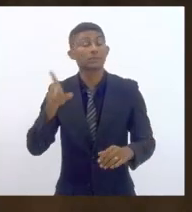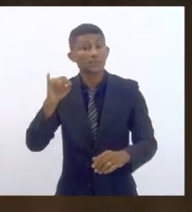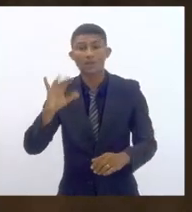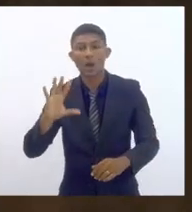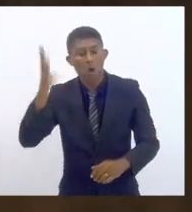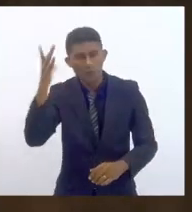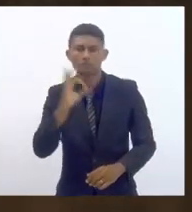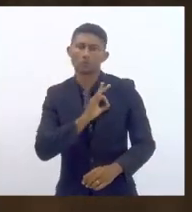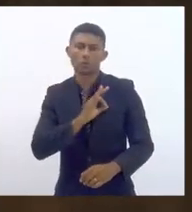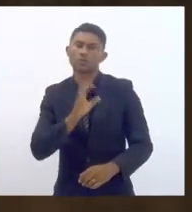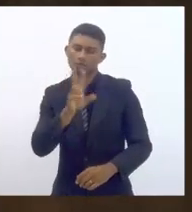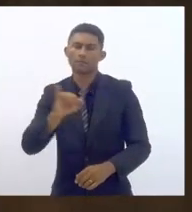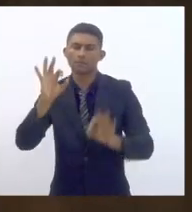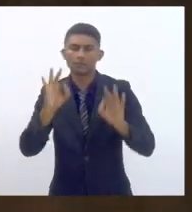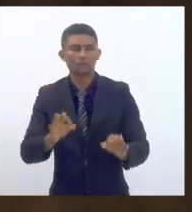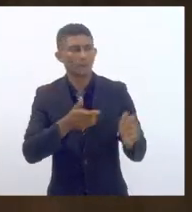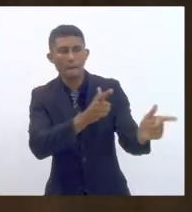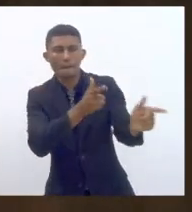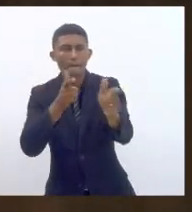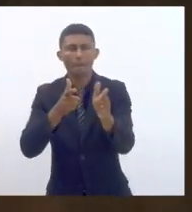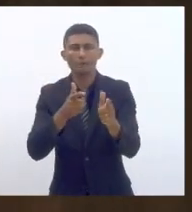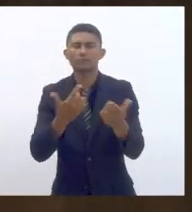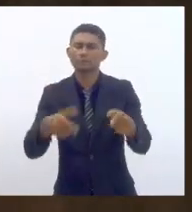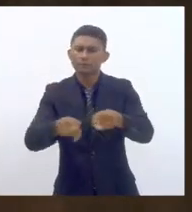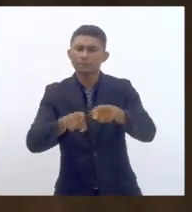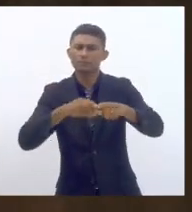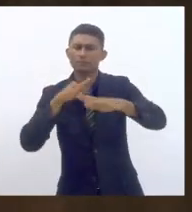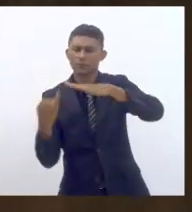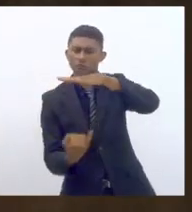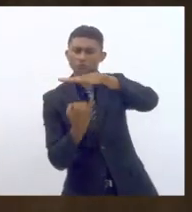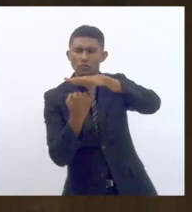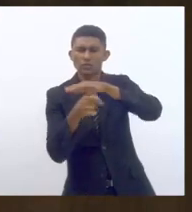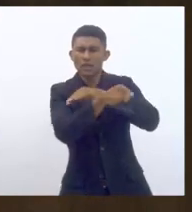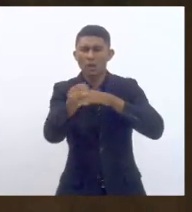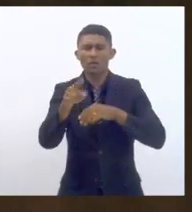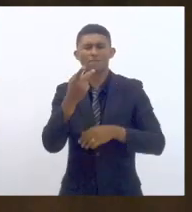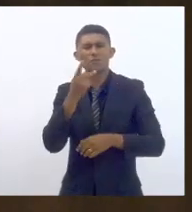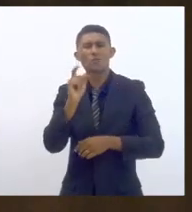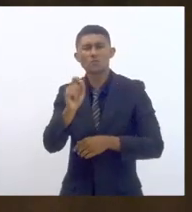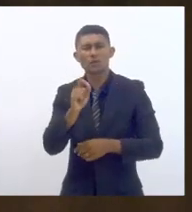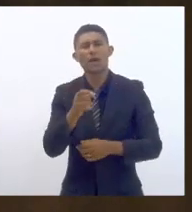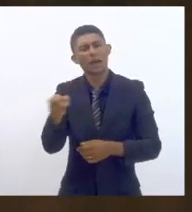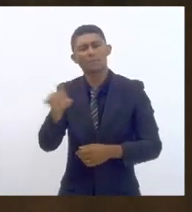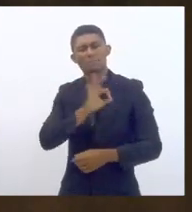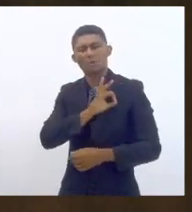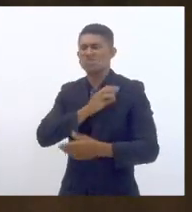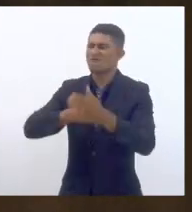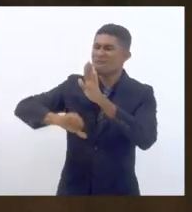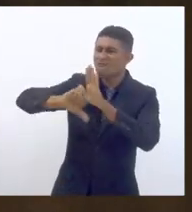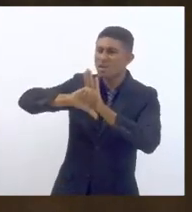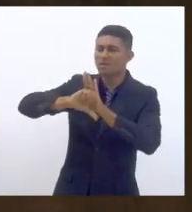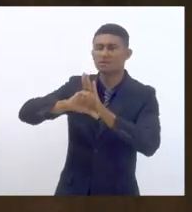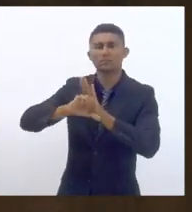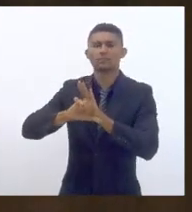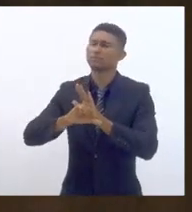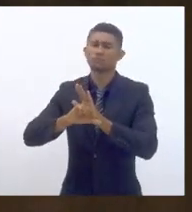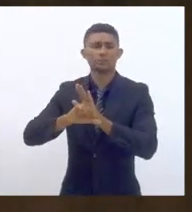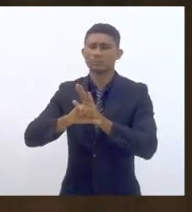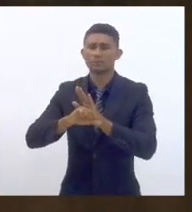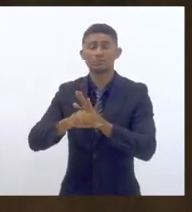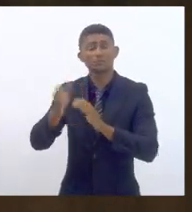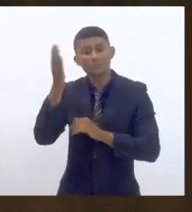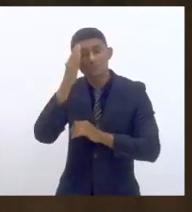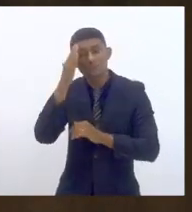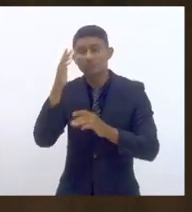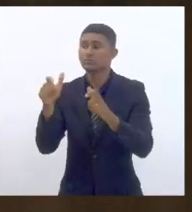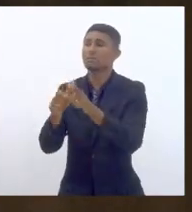de confronto. E parar dessas instituições quererem criminalizar a atividade policial, que é composta pela imensa